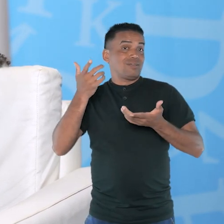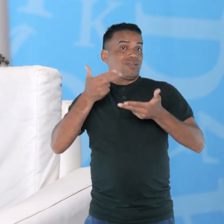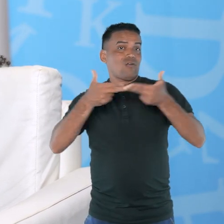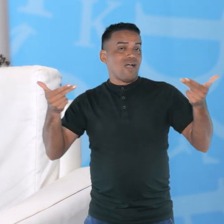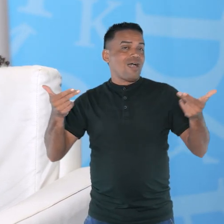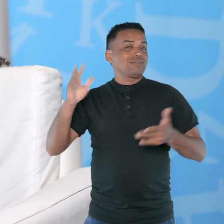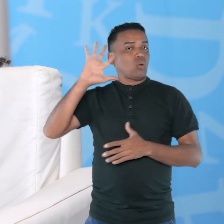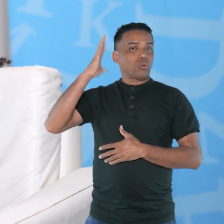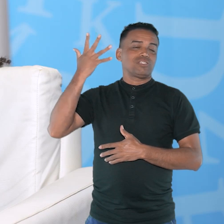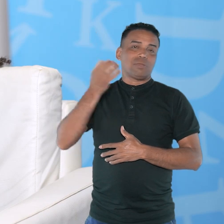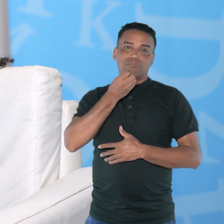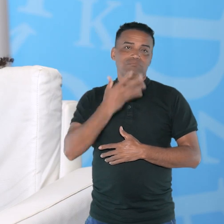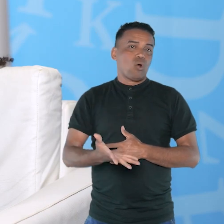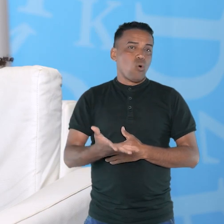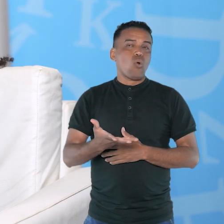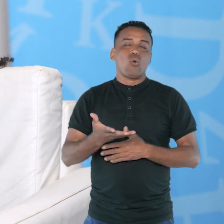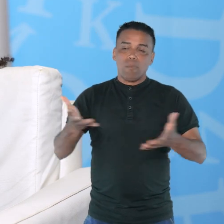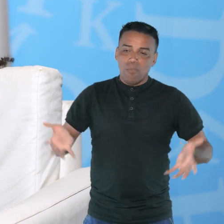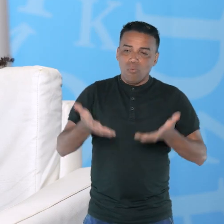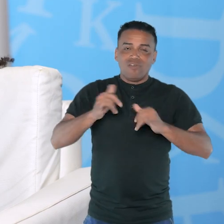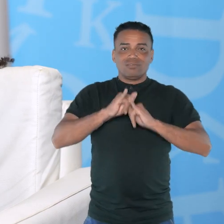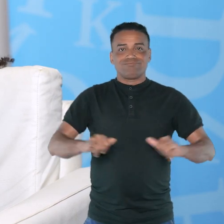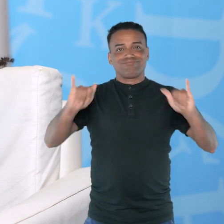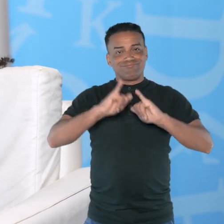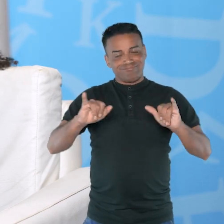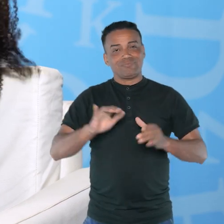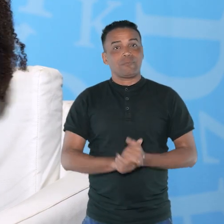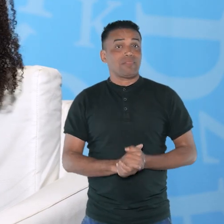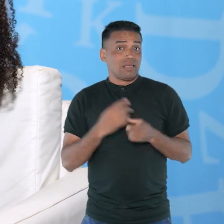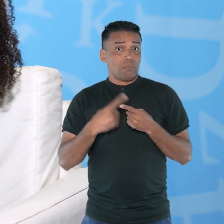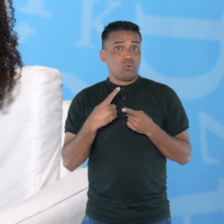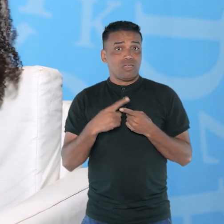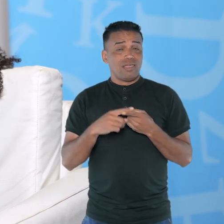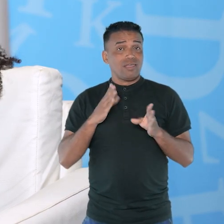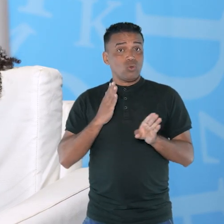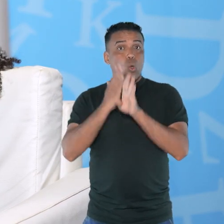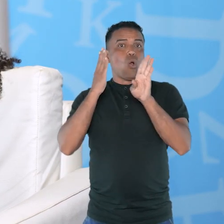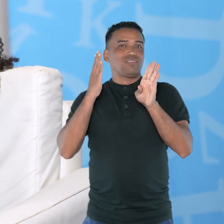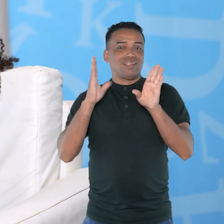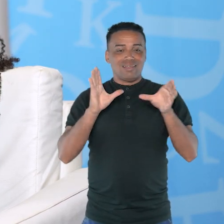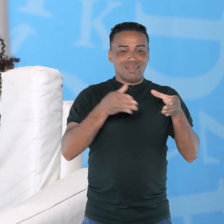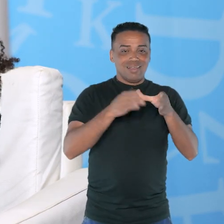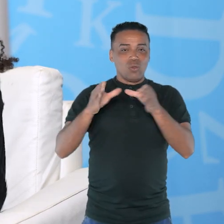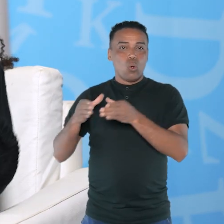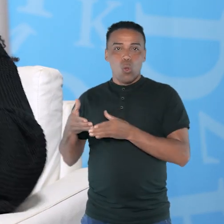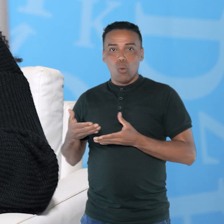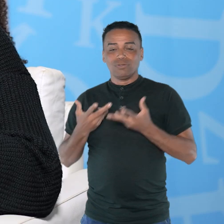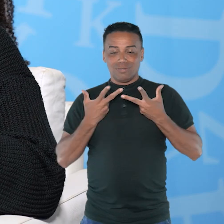e promover, divulgar, porque a gente ainda encontra os nossos pares aí nesse